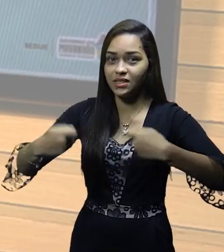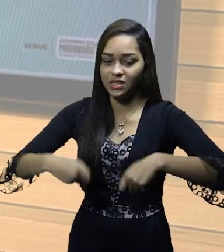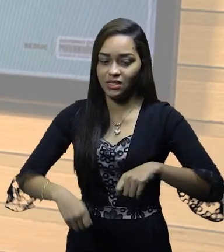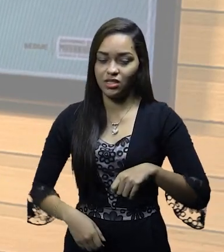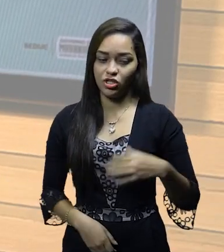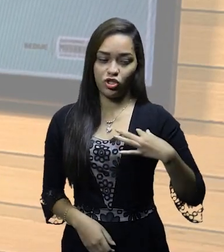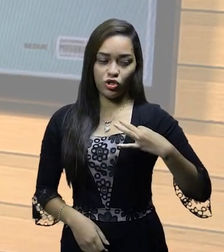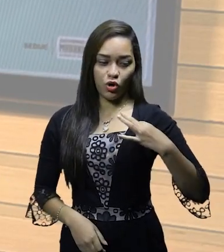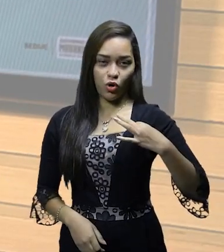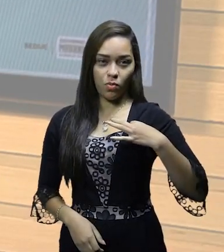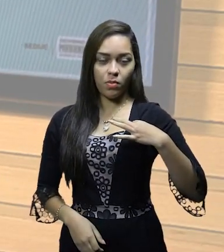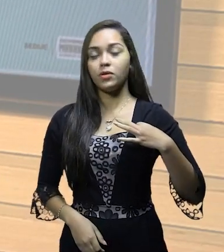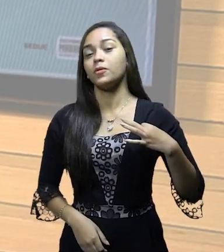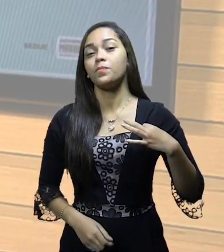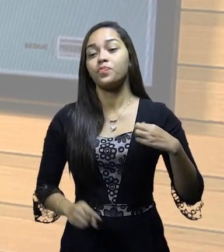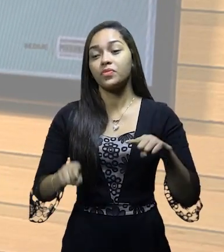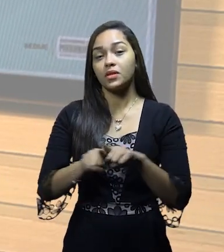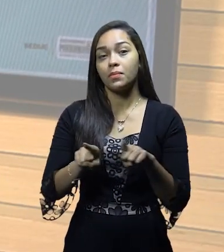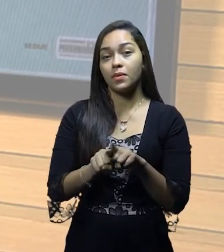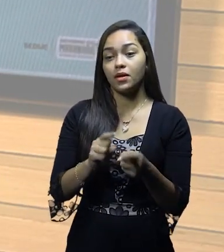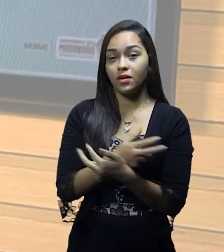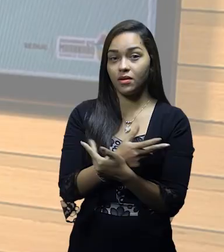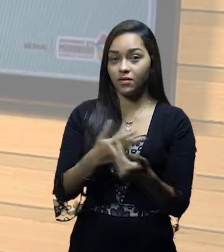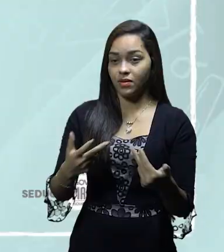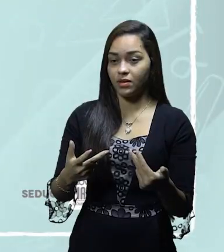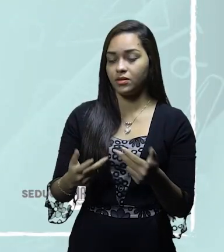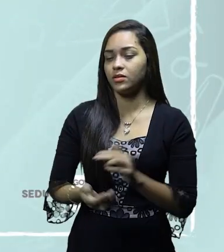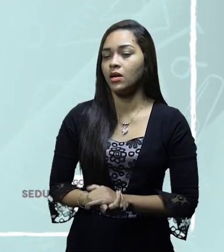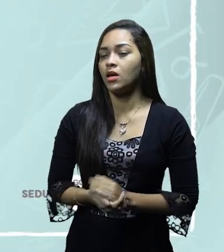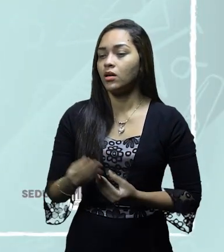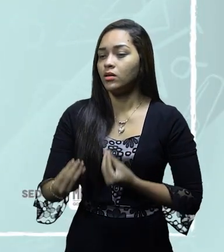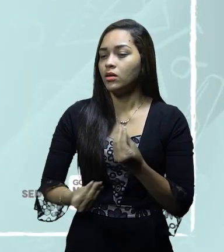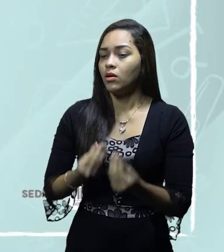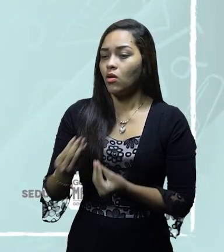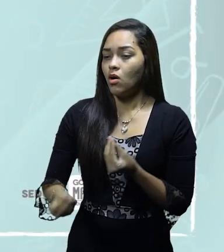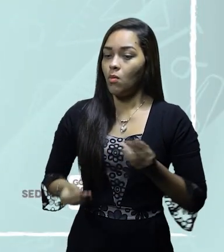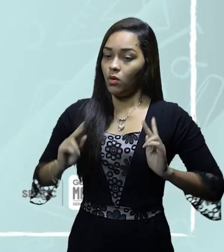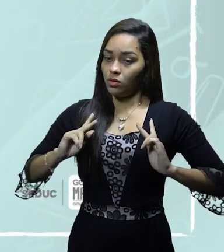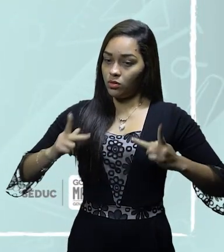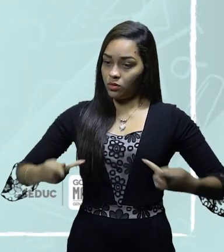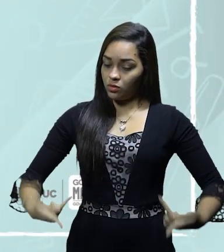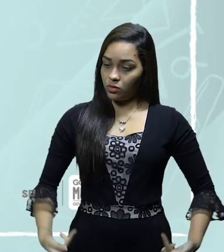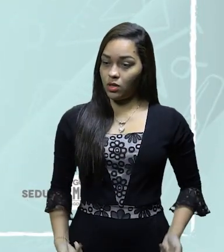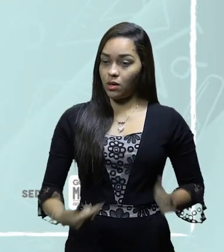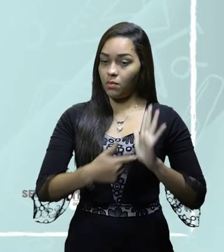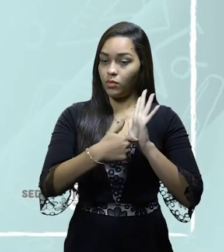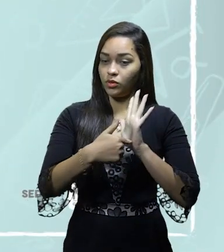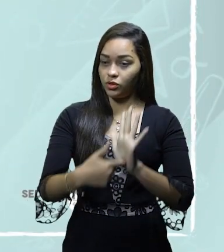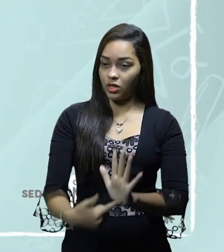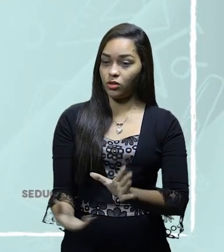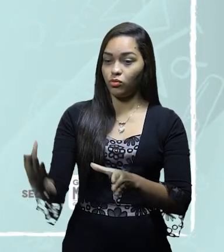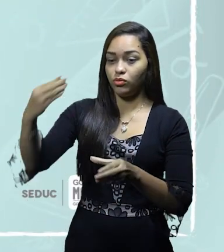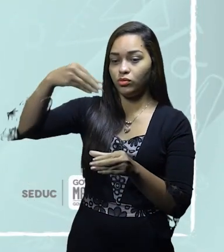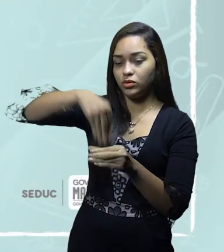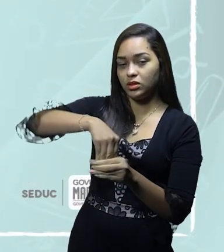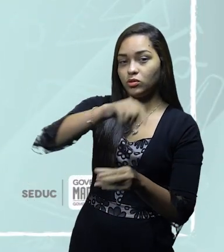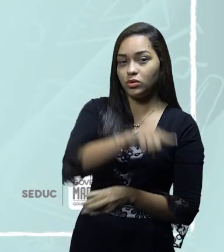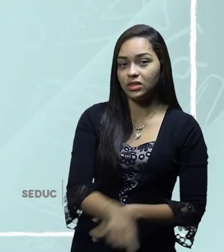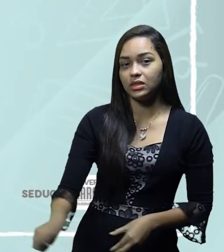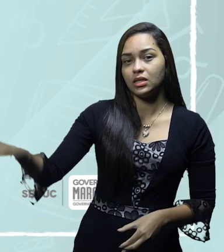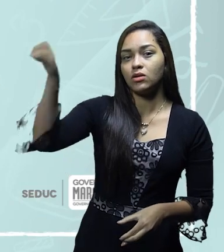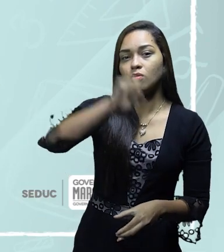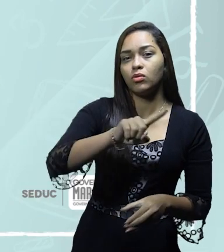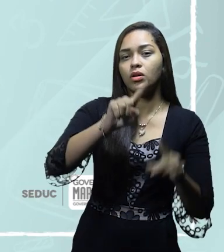para nos vestir e temos várias posições. Então, olha só, como a figura humana é retratada no interior